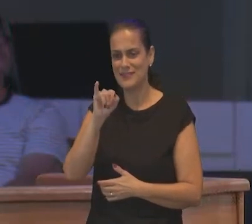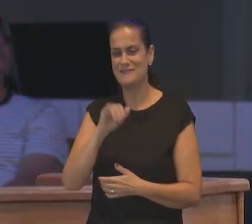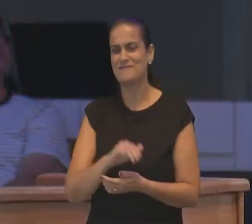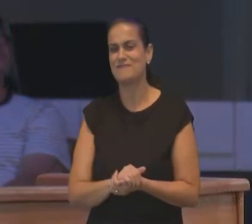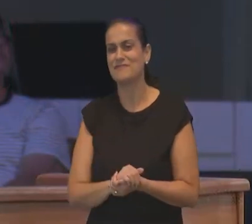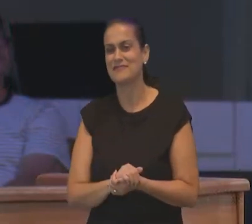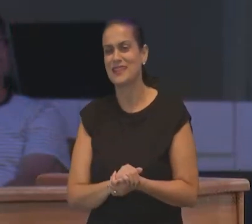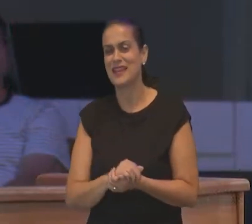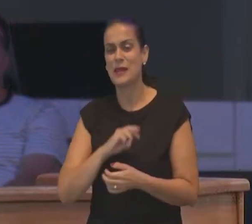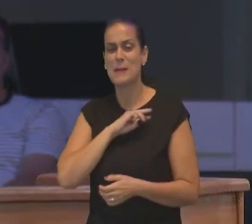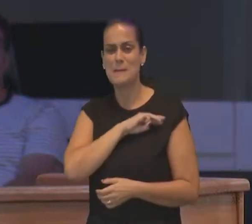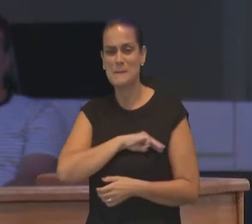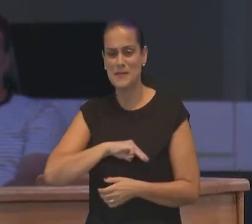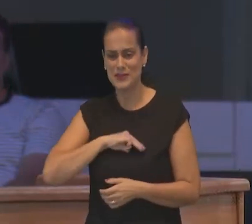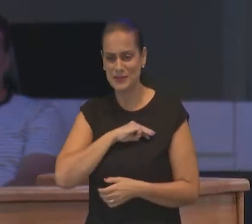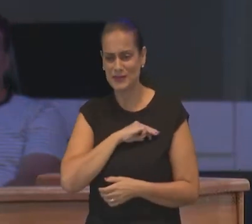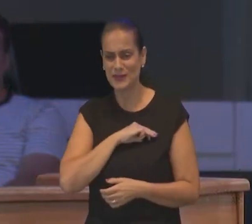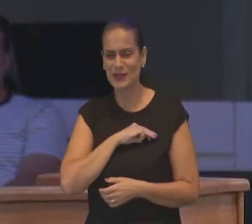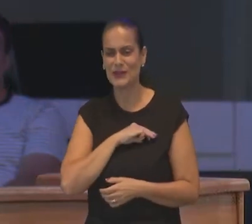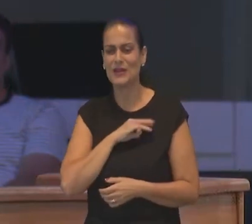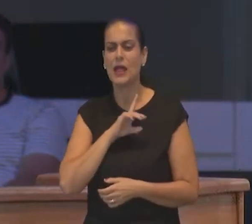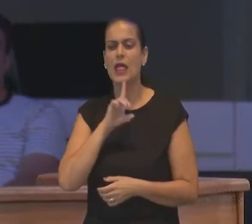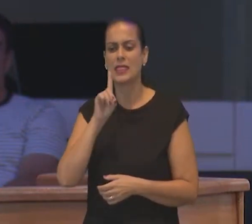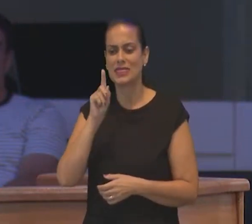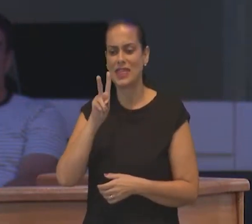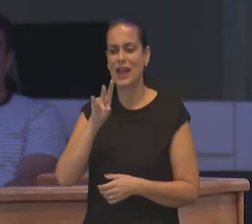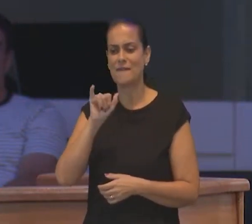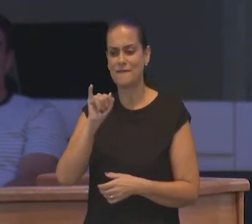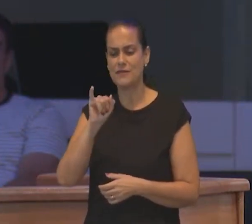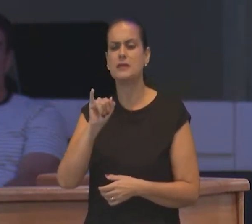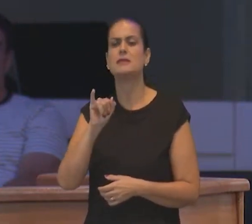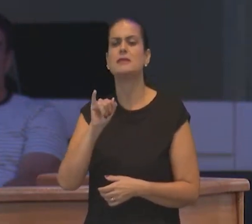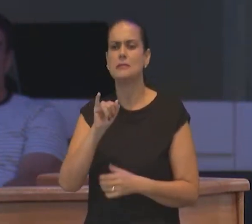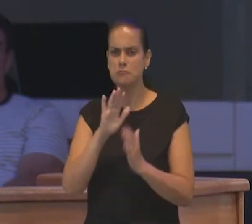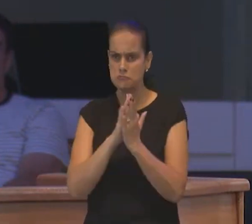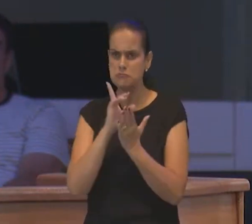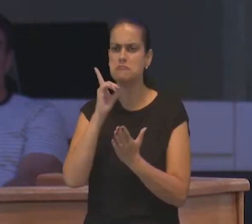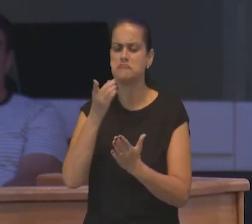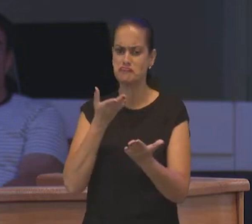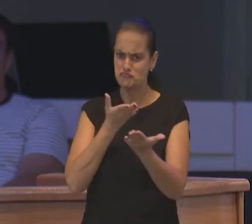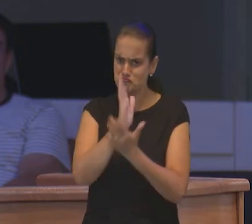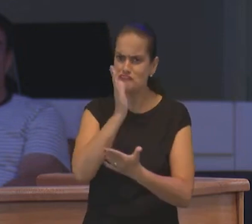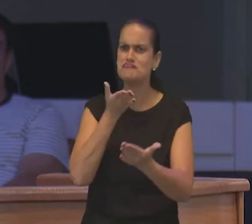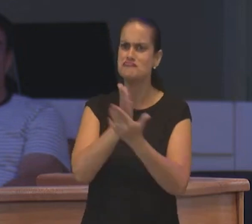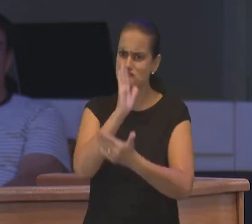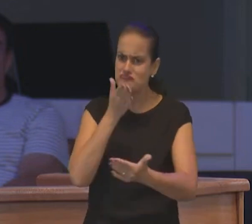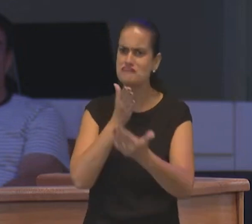missionário, mas o nosso pequeno aí, Davi, está na final das provas bíblicas dos